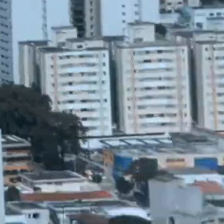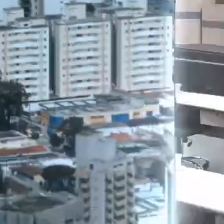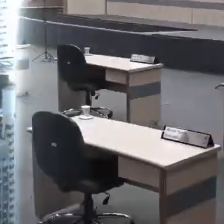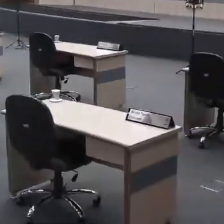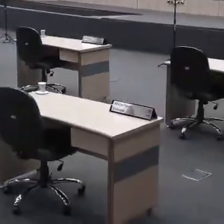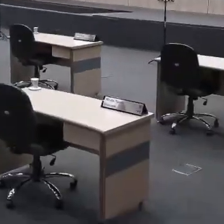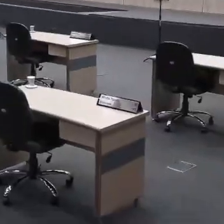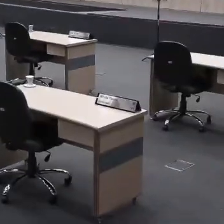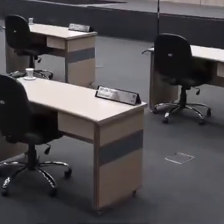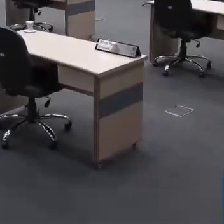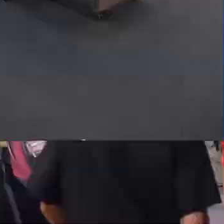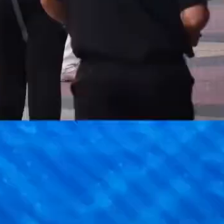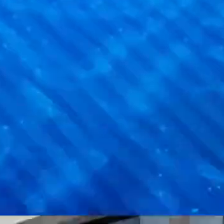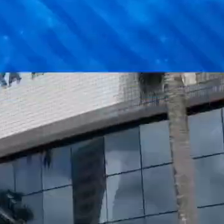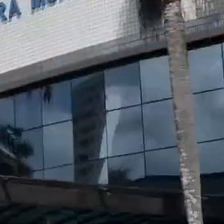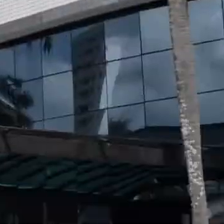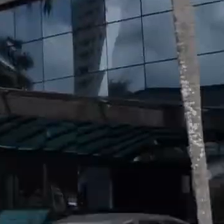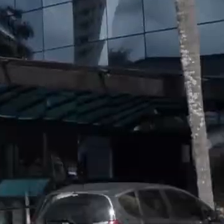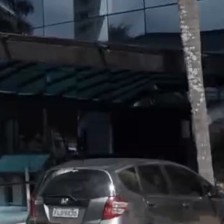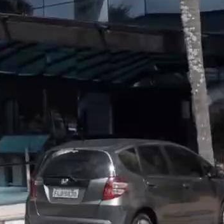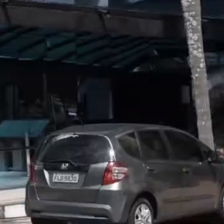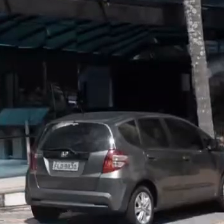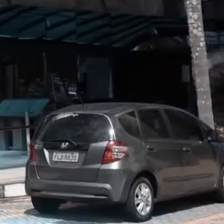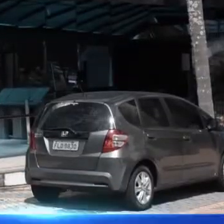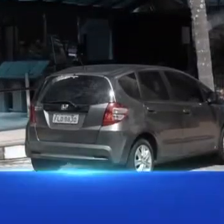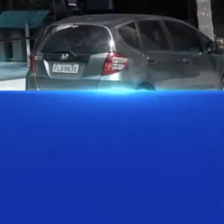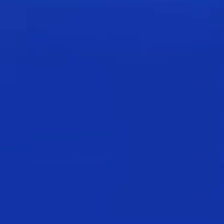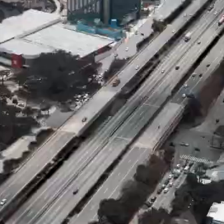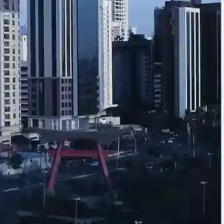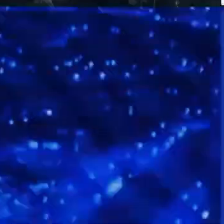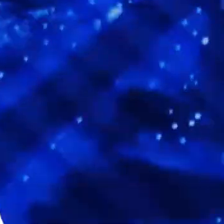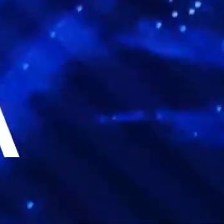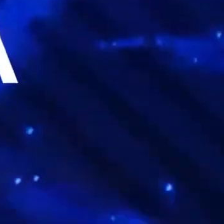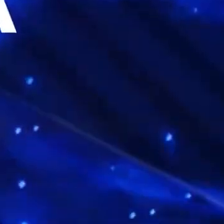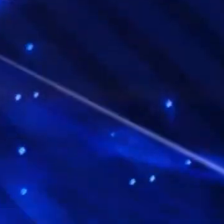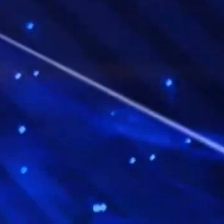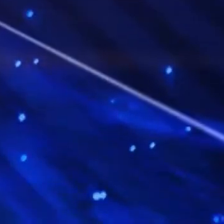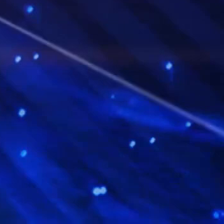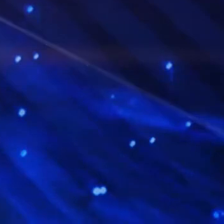vem E aí